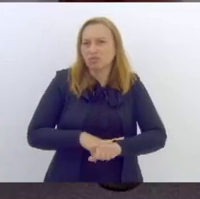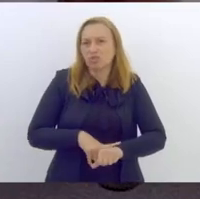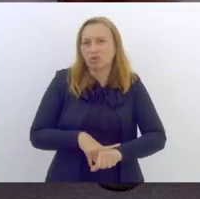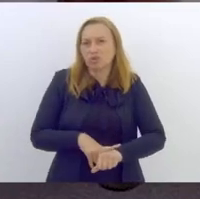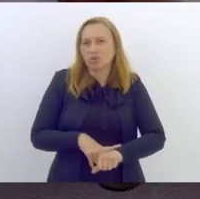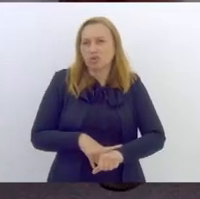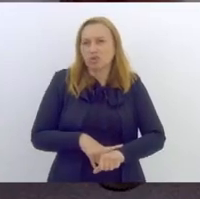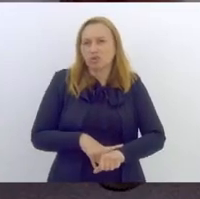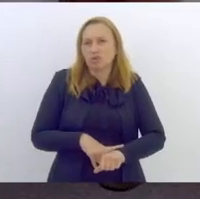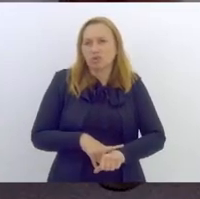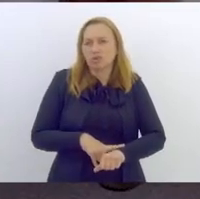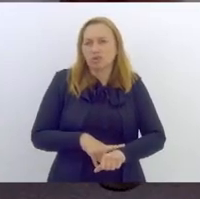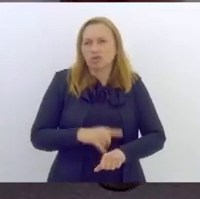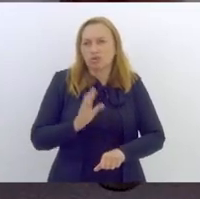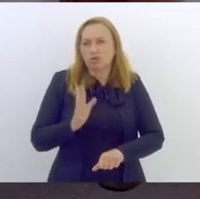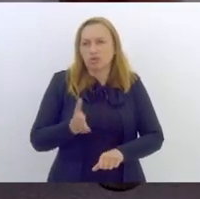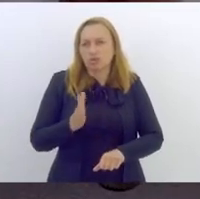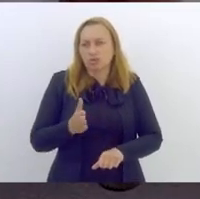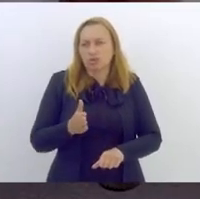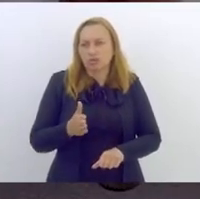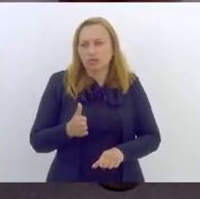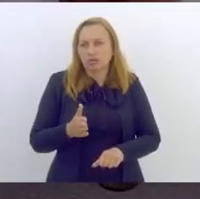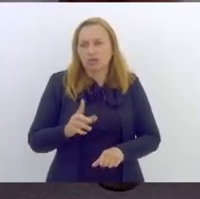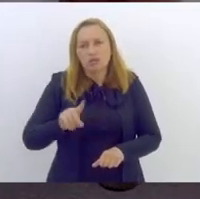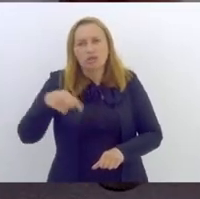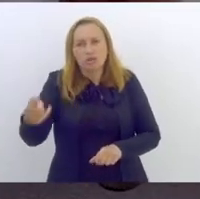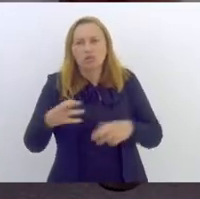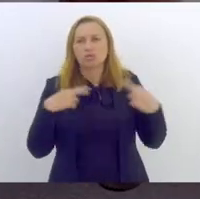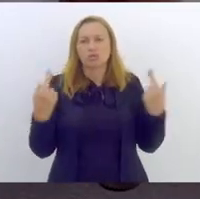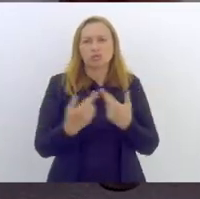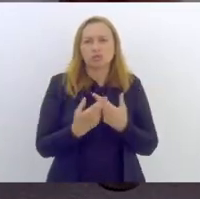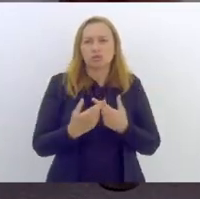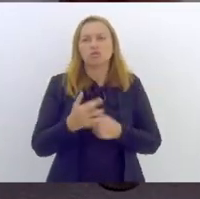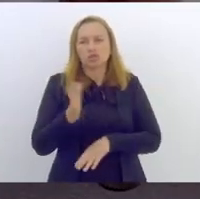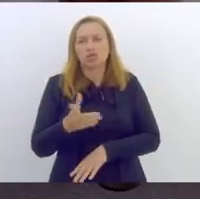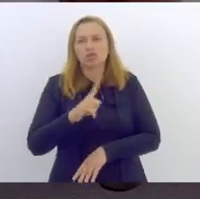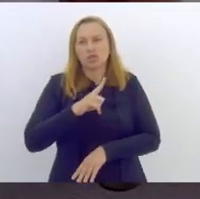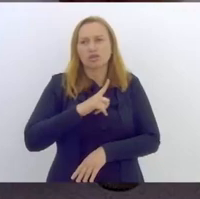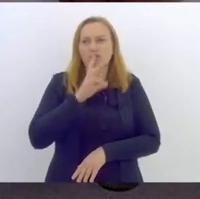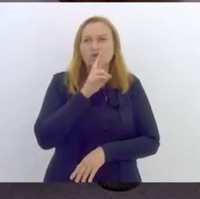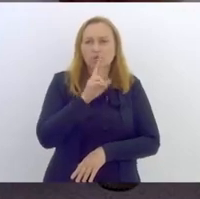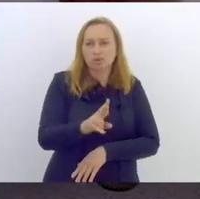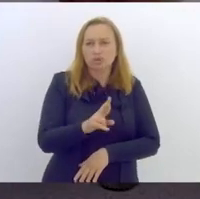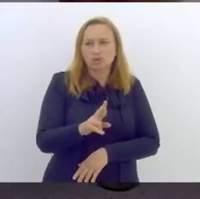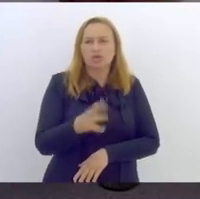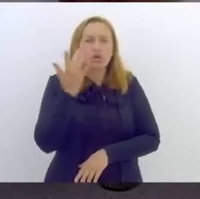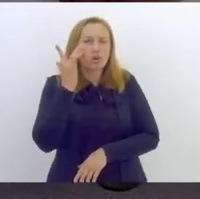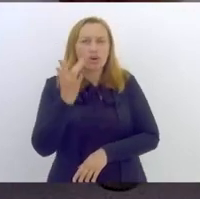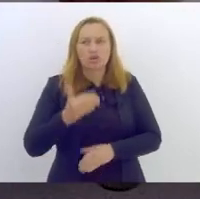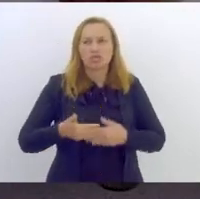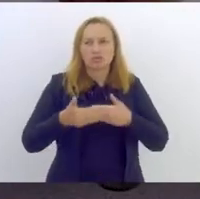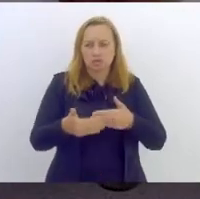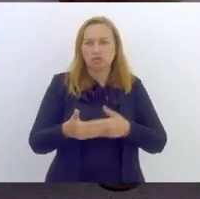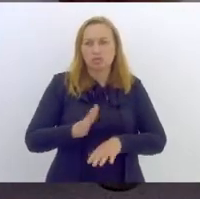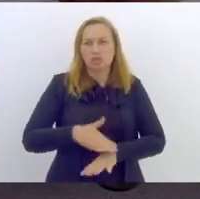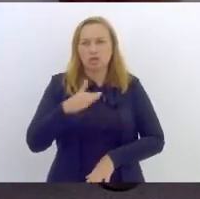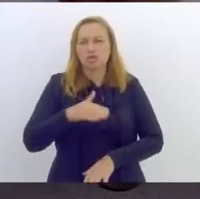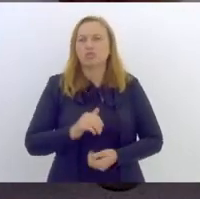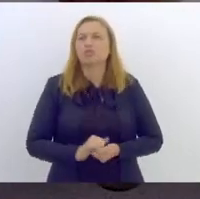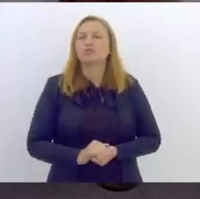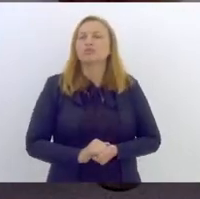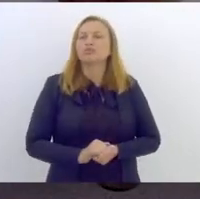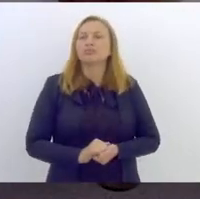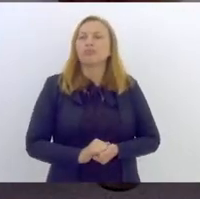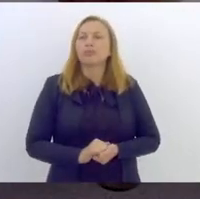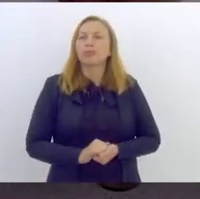eu já faço para que na próxima reunião a gente já tem essa resposta acho que a gente adianta bastante coisa no trabalho